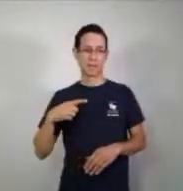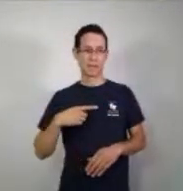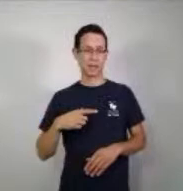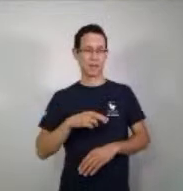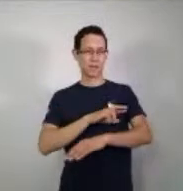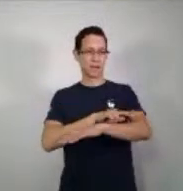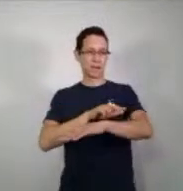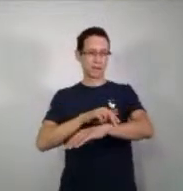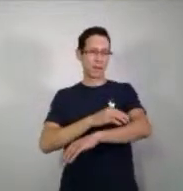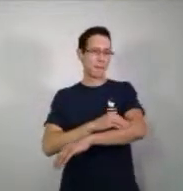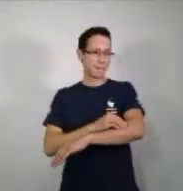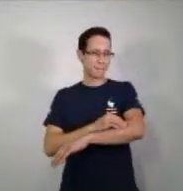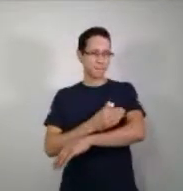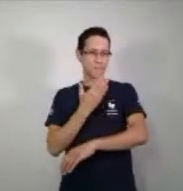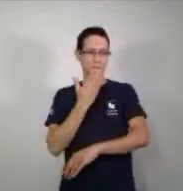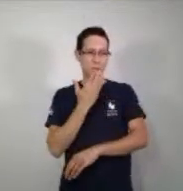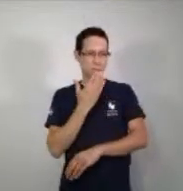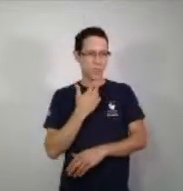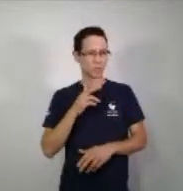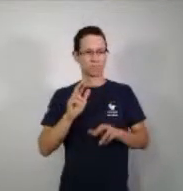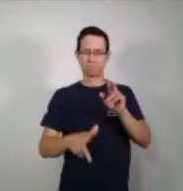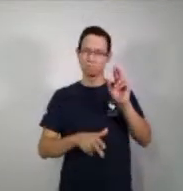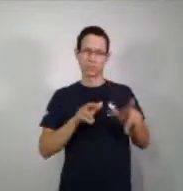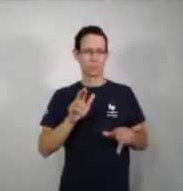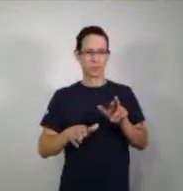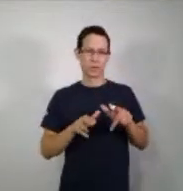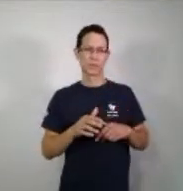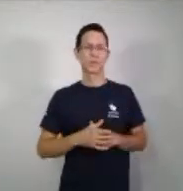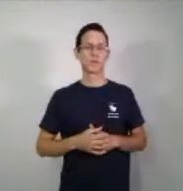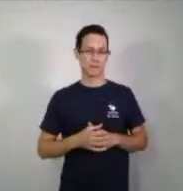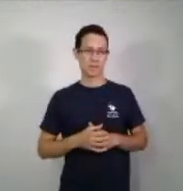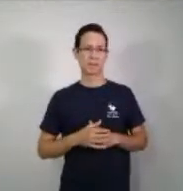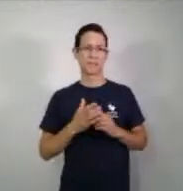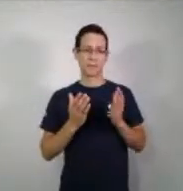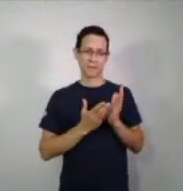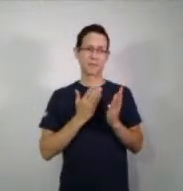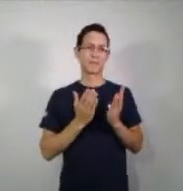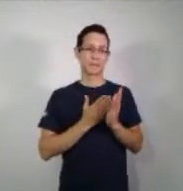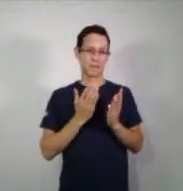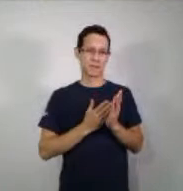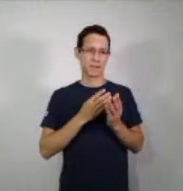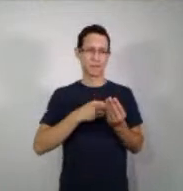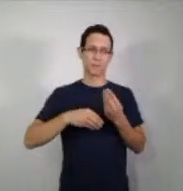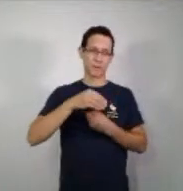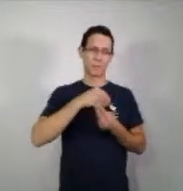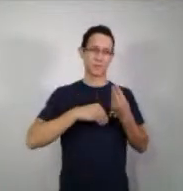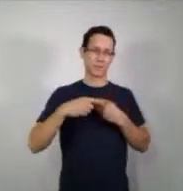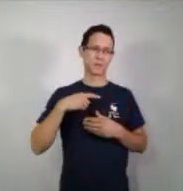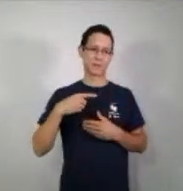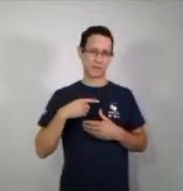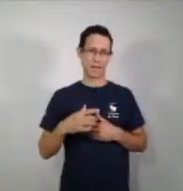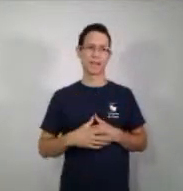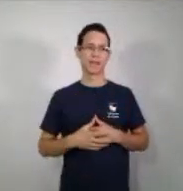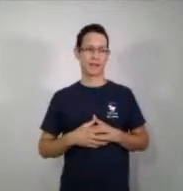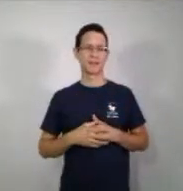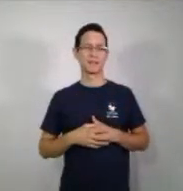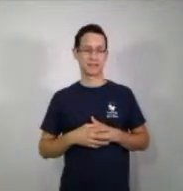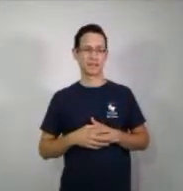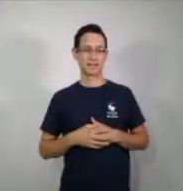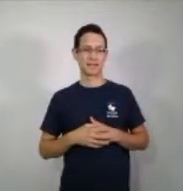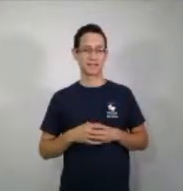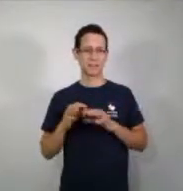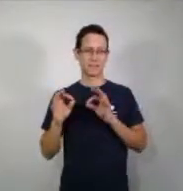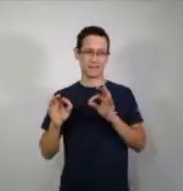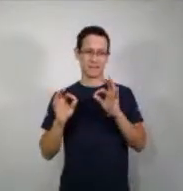cor da pele, enfim, a muitas coisas. Eu acho que é um livro que está imerso nisso tudo, né? Guardadas as devidas proporções,